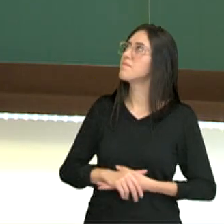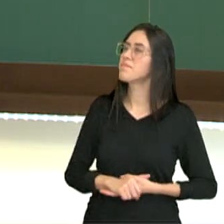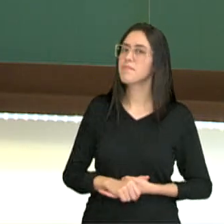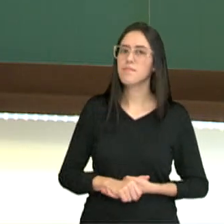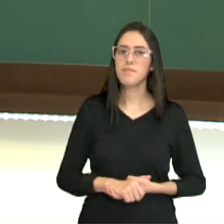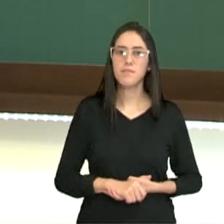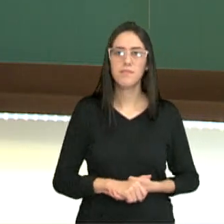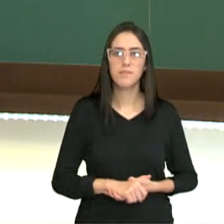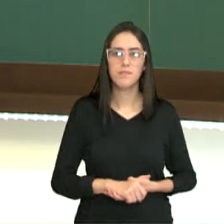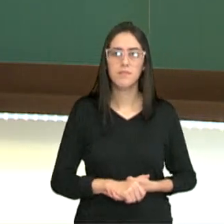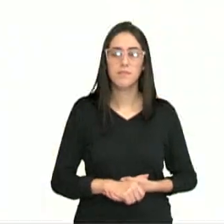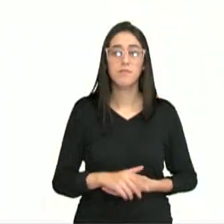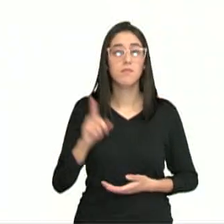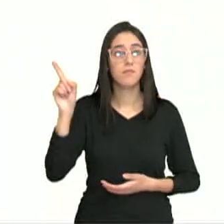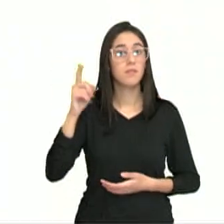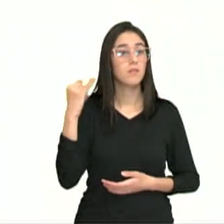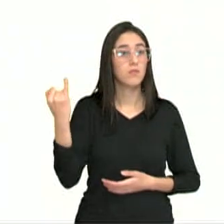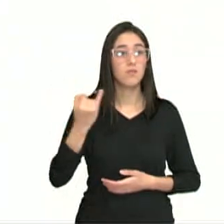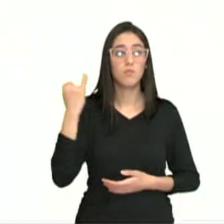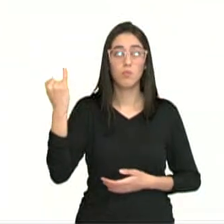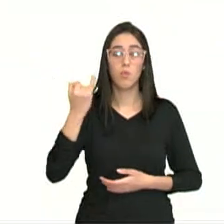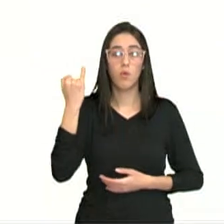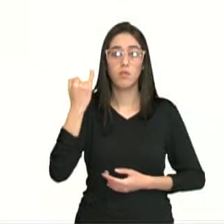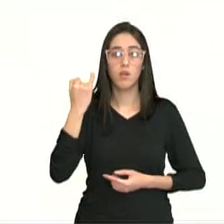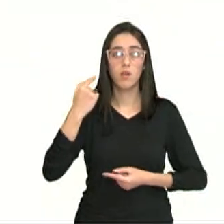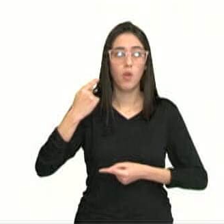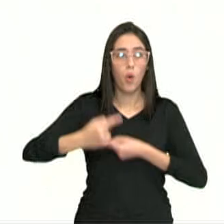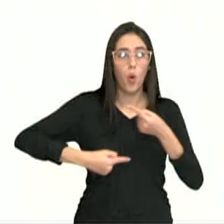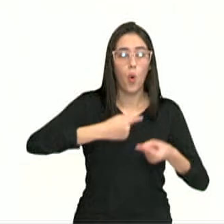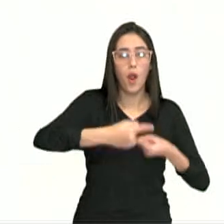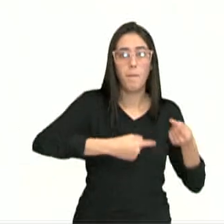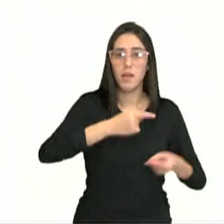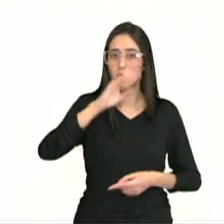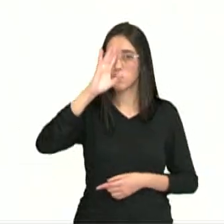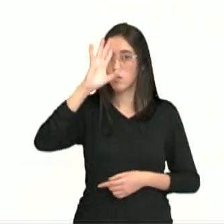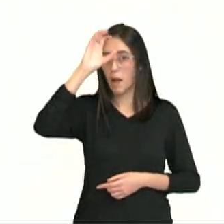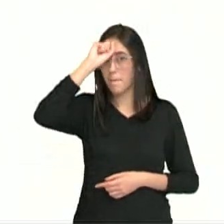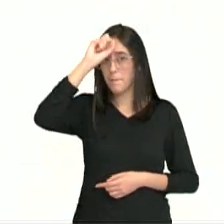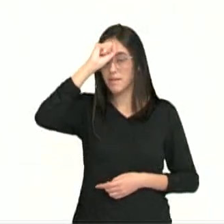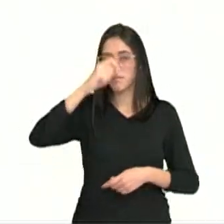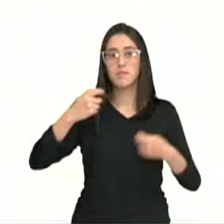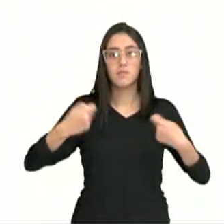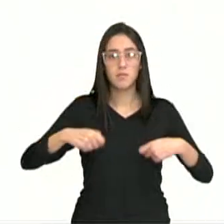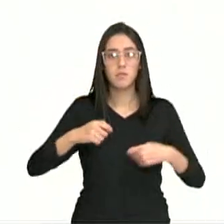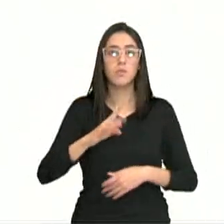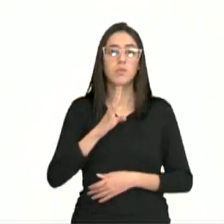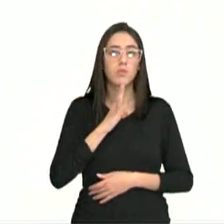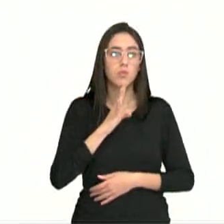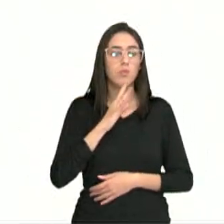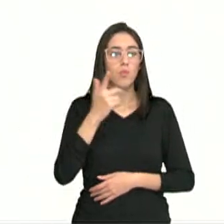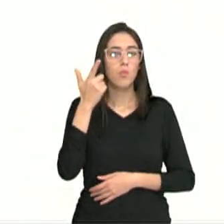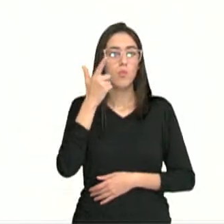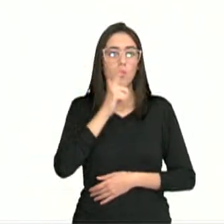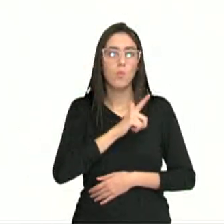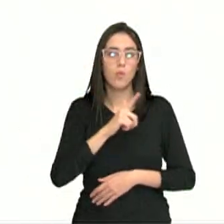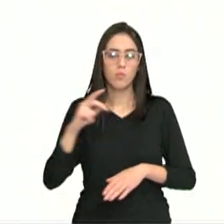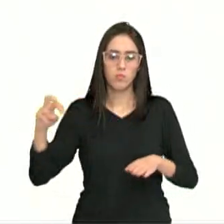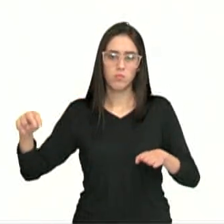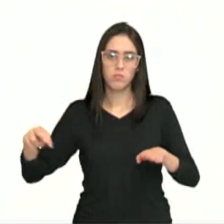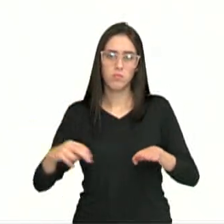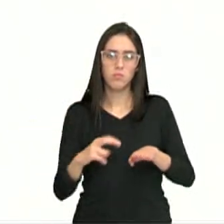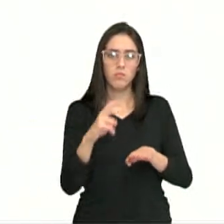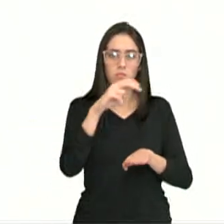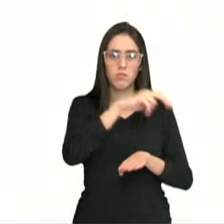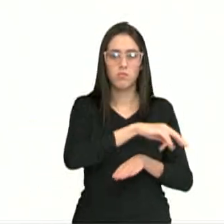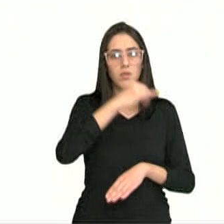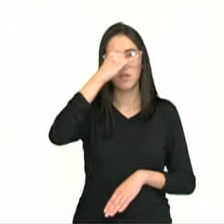ele é muito importante, porque é através da manobra do rolamento que ela consegue amortecer as quedas, evitando as lesões.